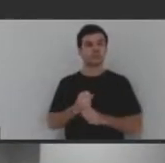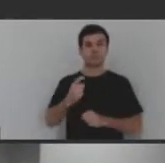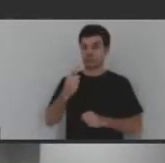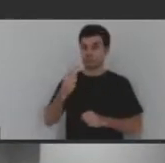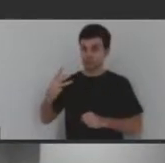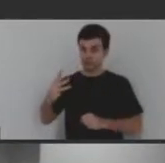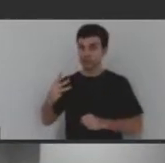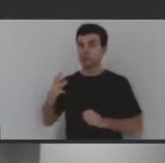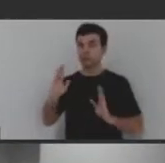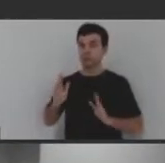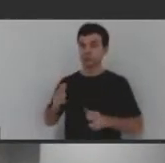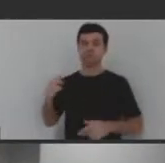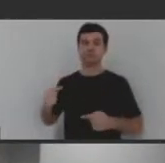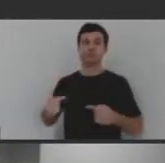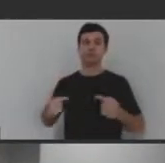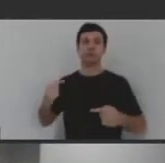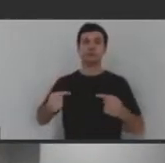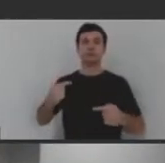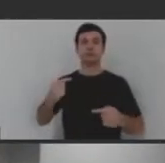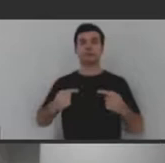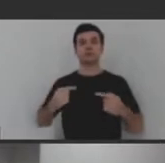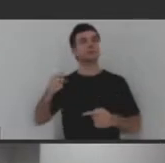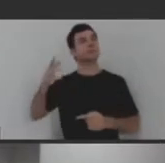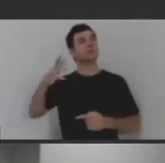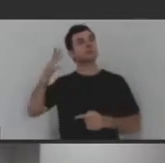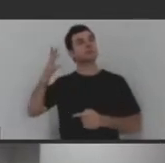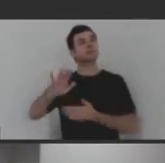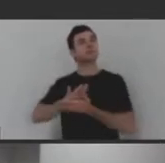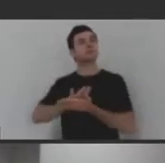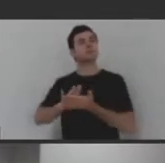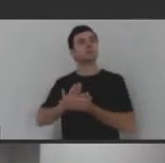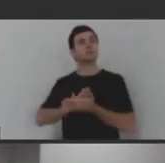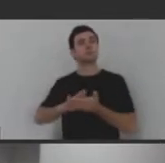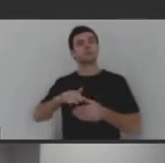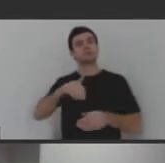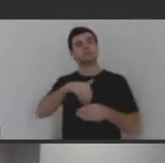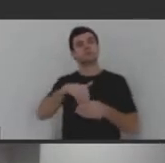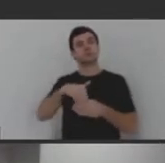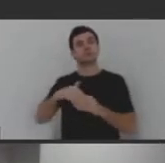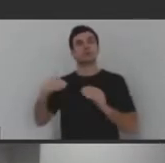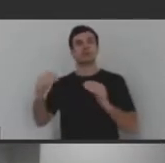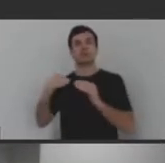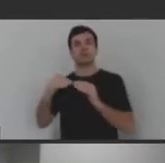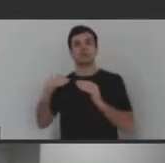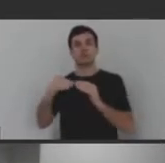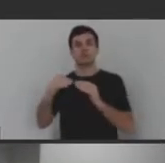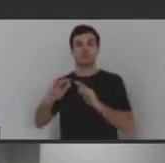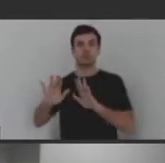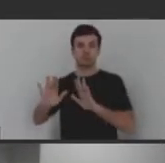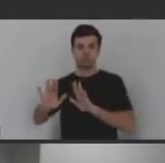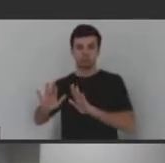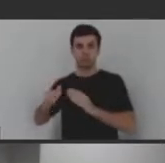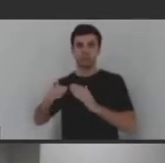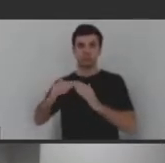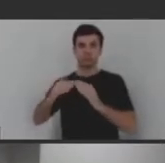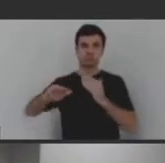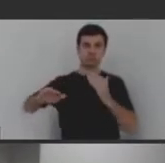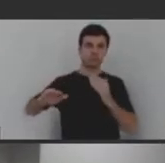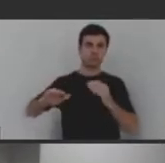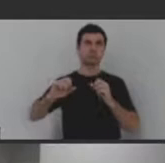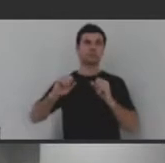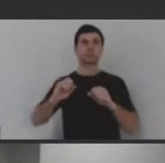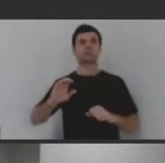discussão. Não há vereadores em votação. Os favoráveis ao requerimento de urgência permaneçam como estão,